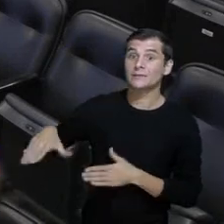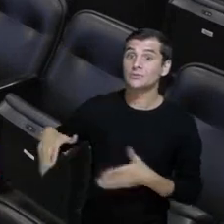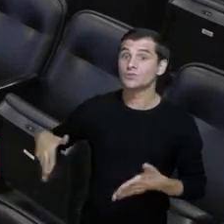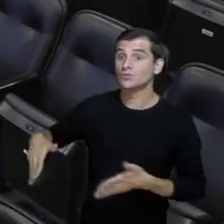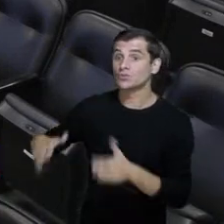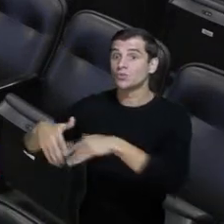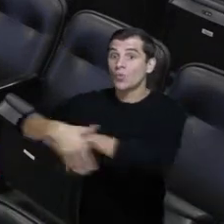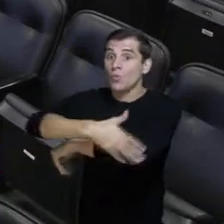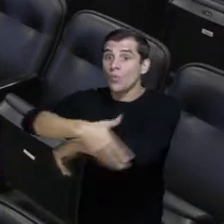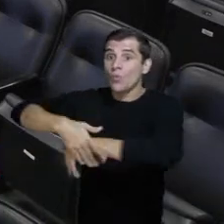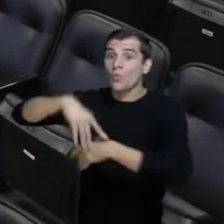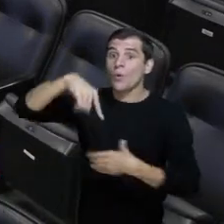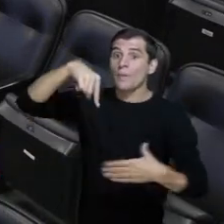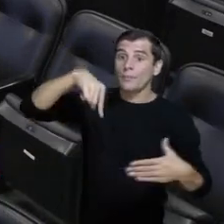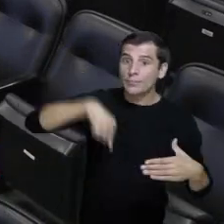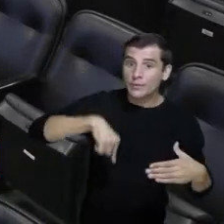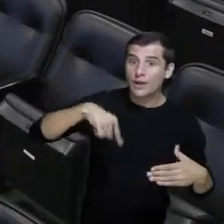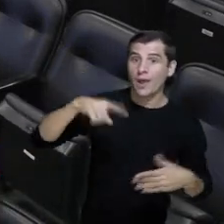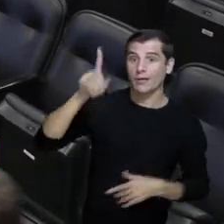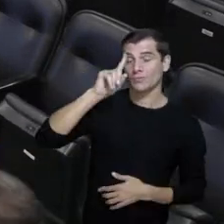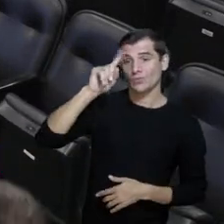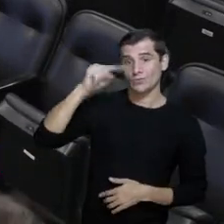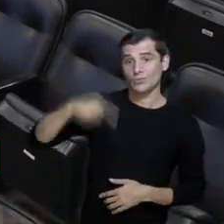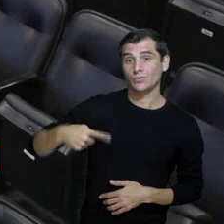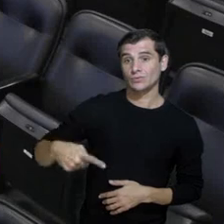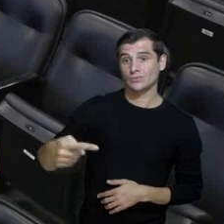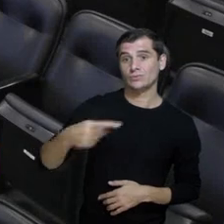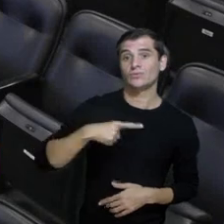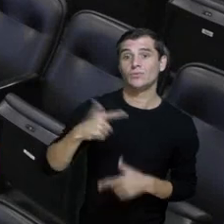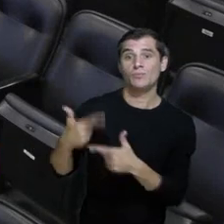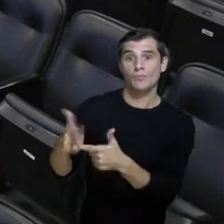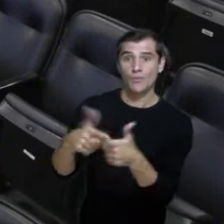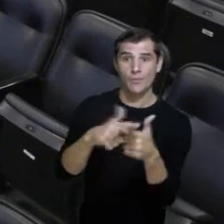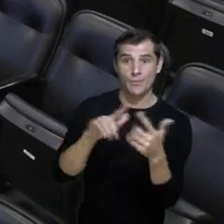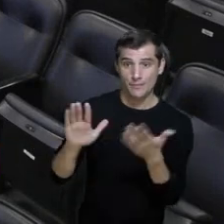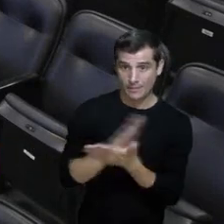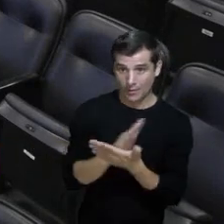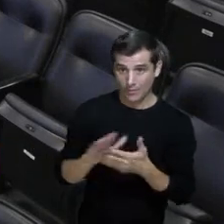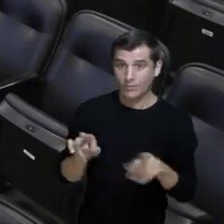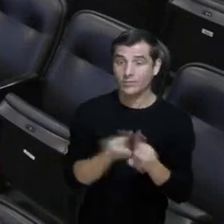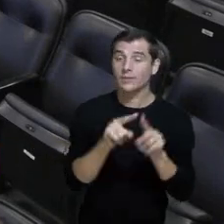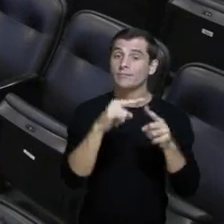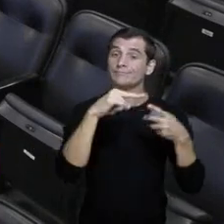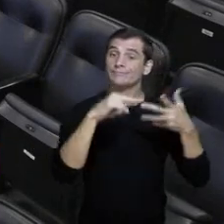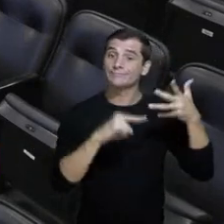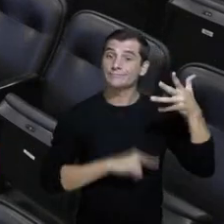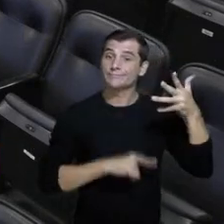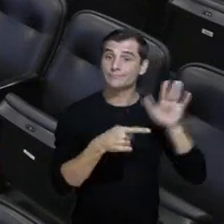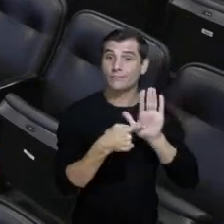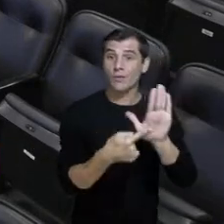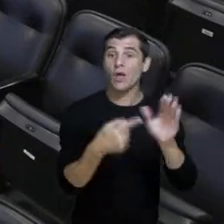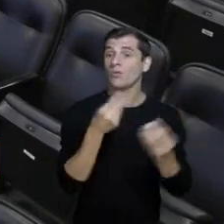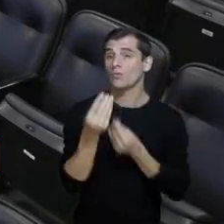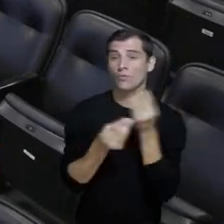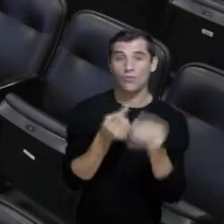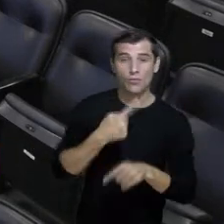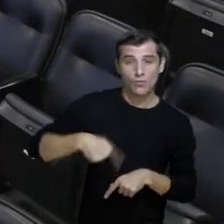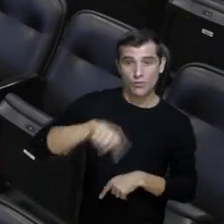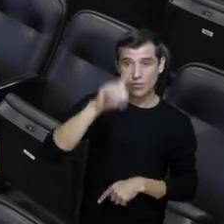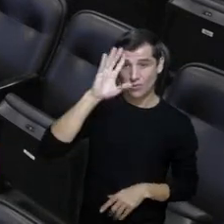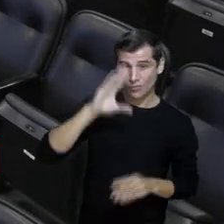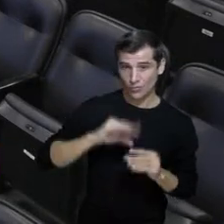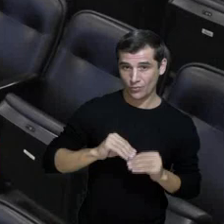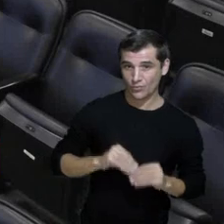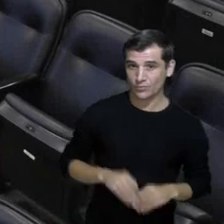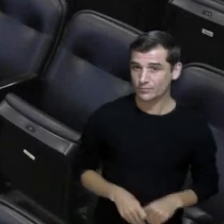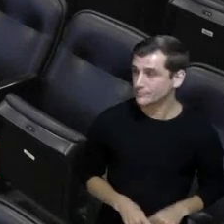os dias então nós temos alguns problemas ou alguns indicativos que nos levam a essa questão Então para que vocês